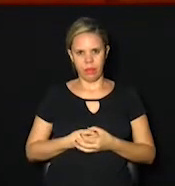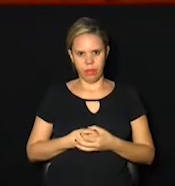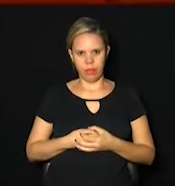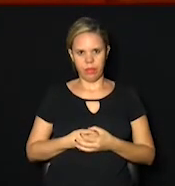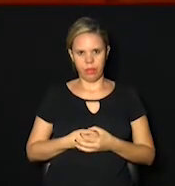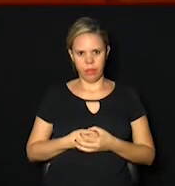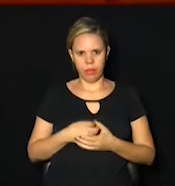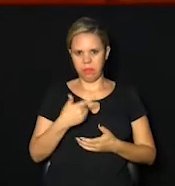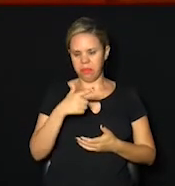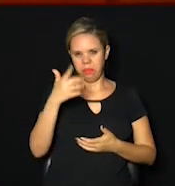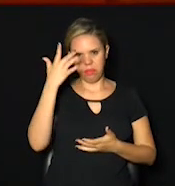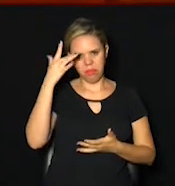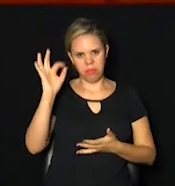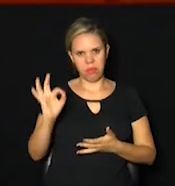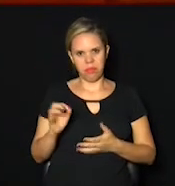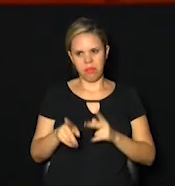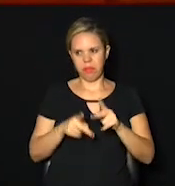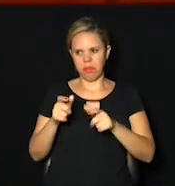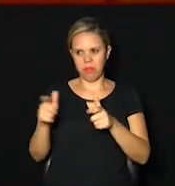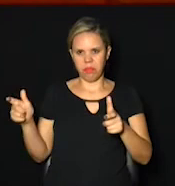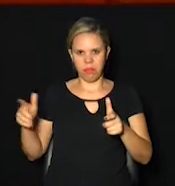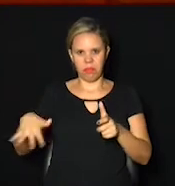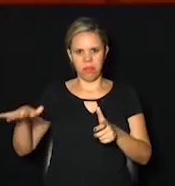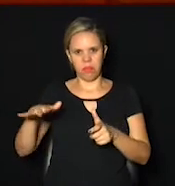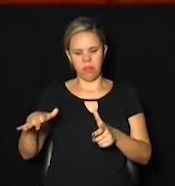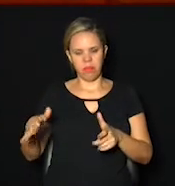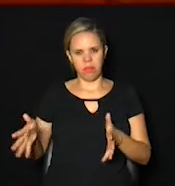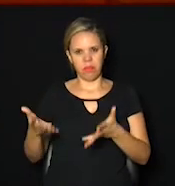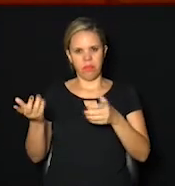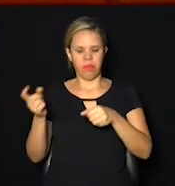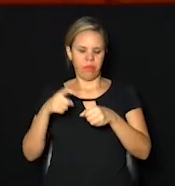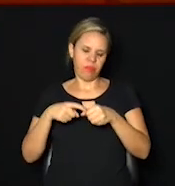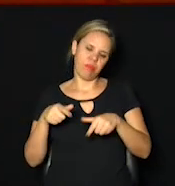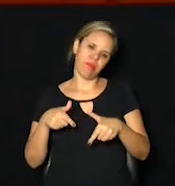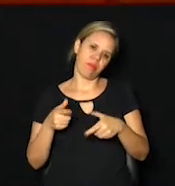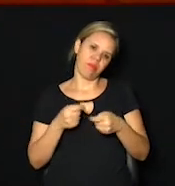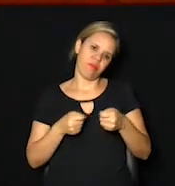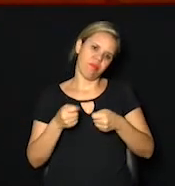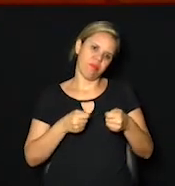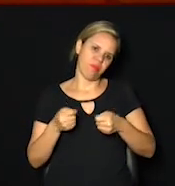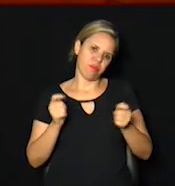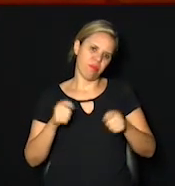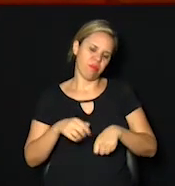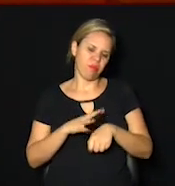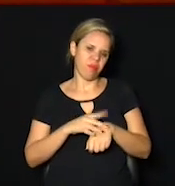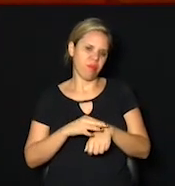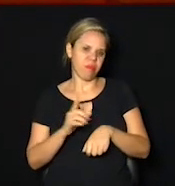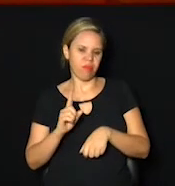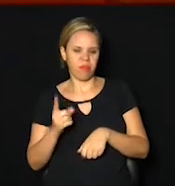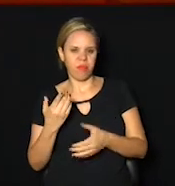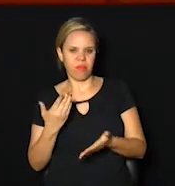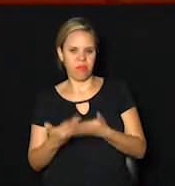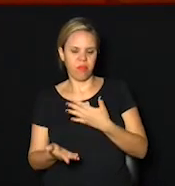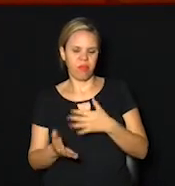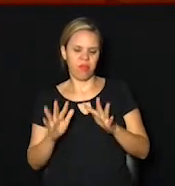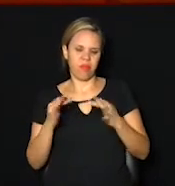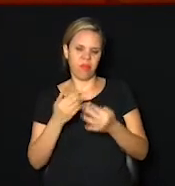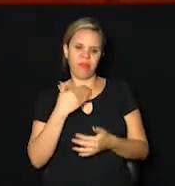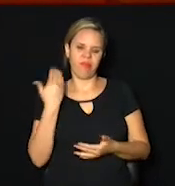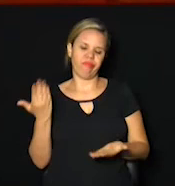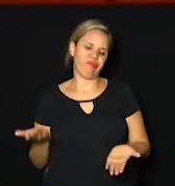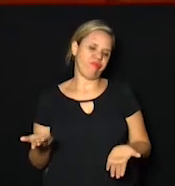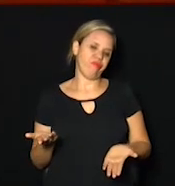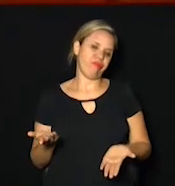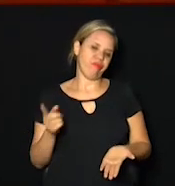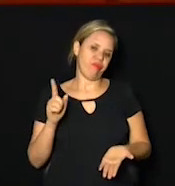tem certeza se uma parte das pessoas estimuladas a voltar para a atividade econômica podem adoecer e perder familiares e morrer. E